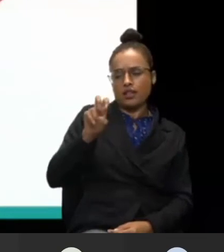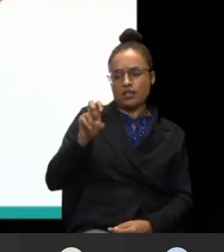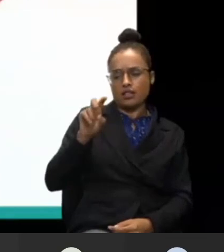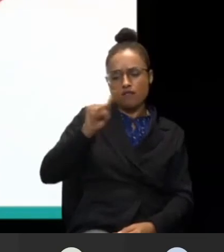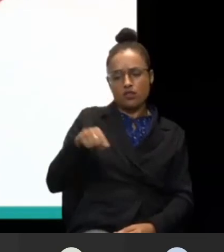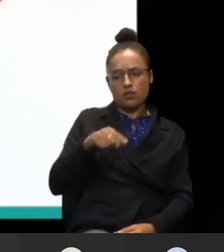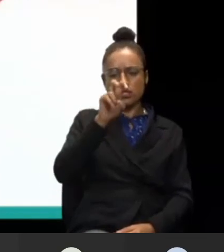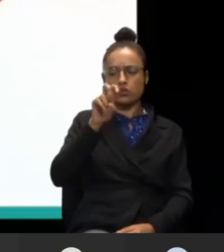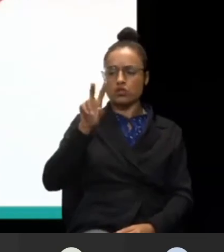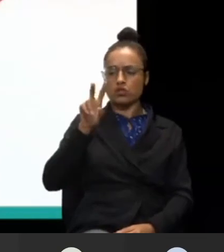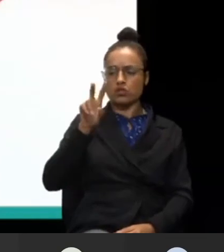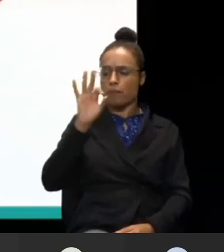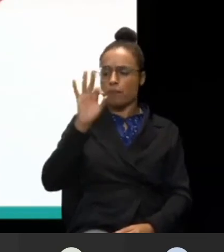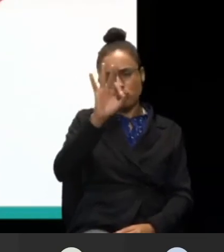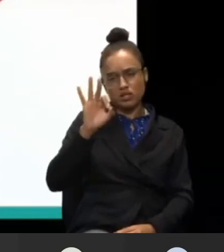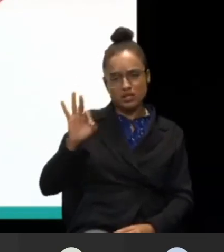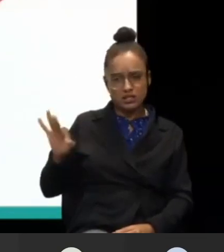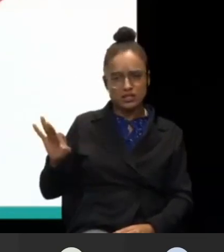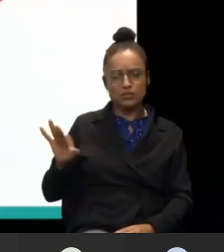75,52%.